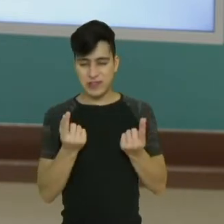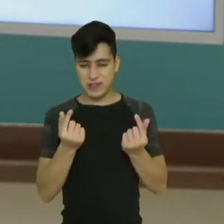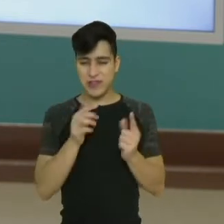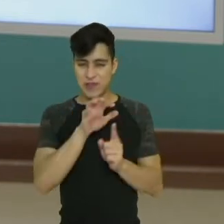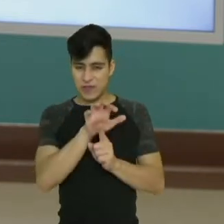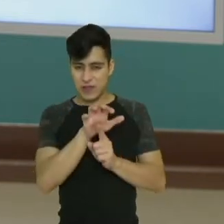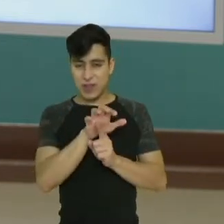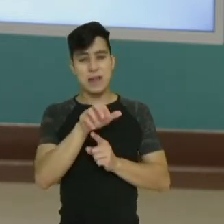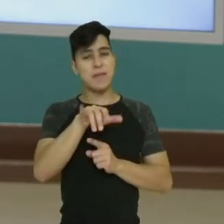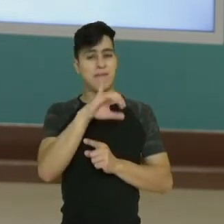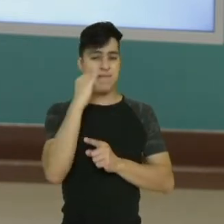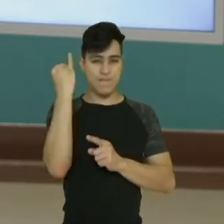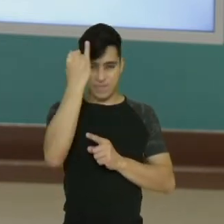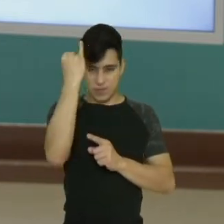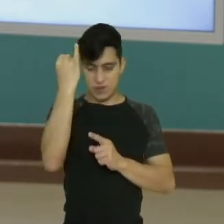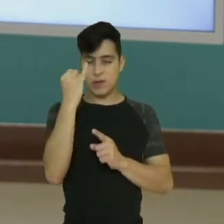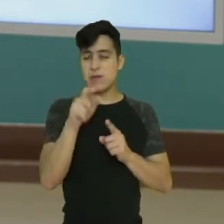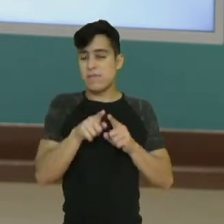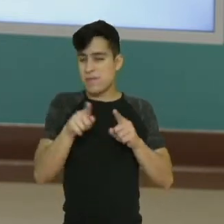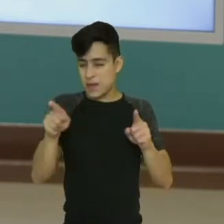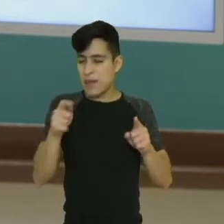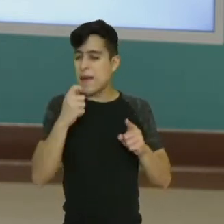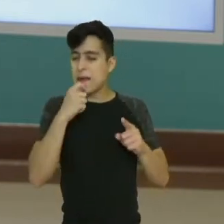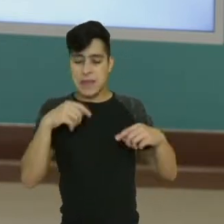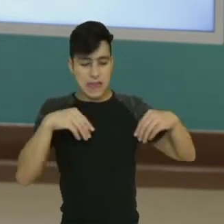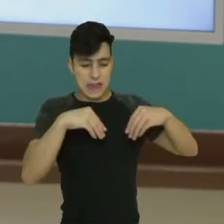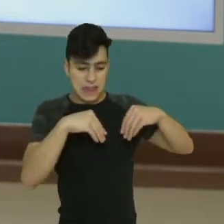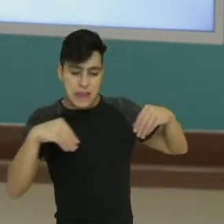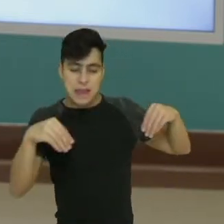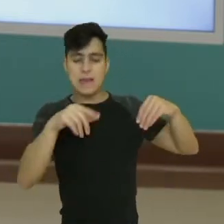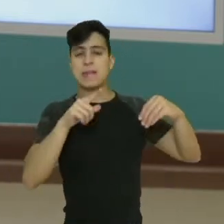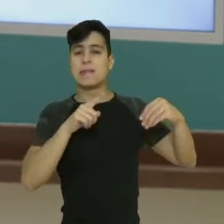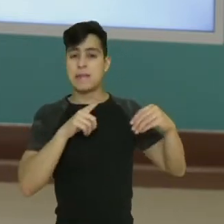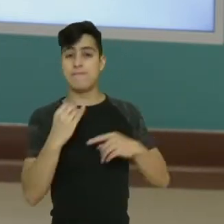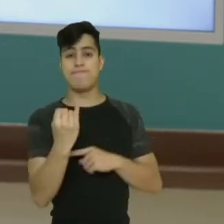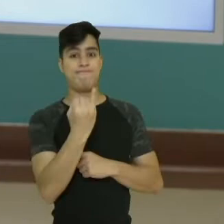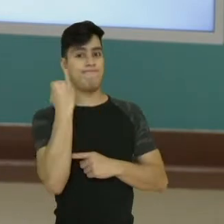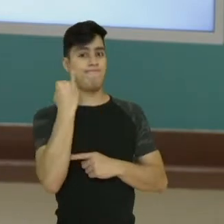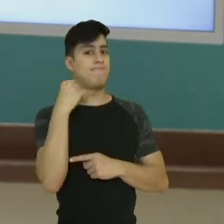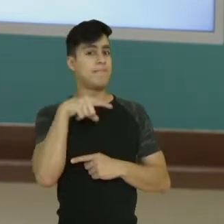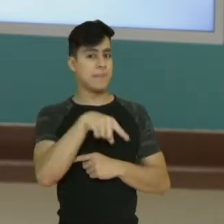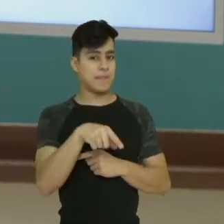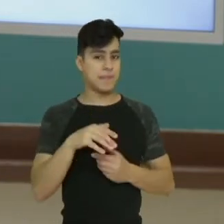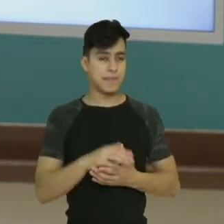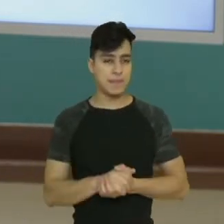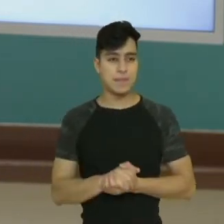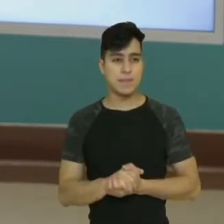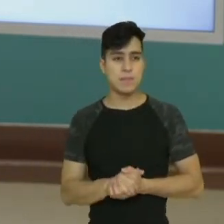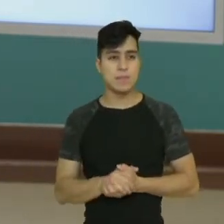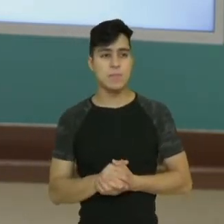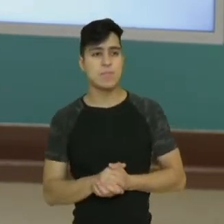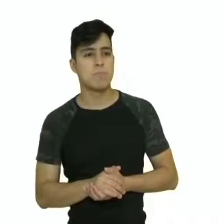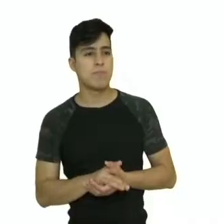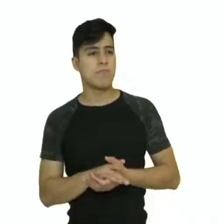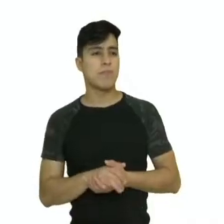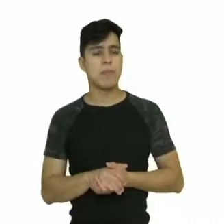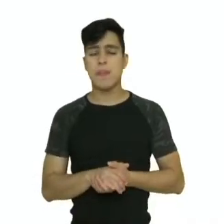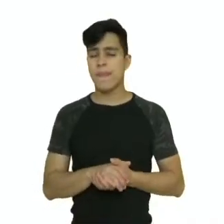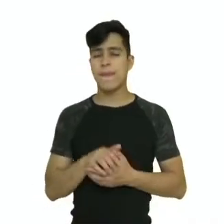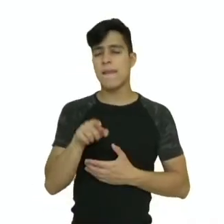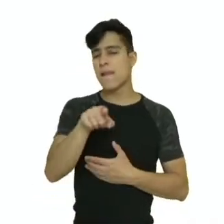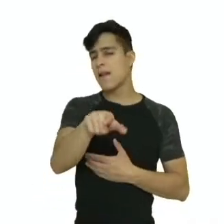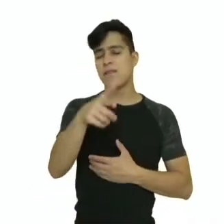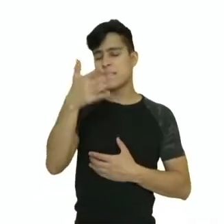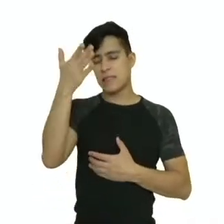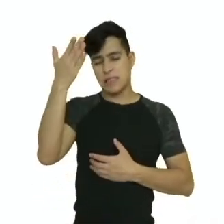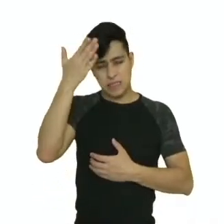mais importante. Mas mesmo assim, o território ainda tem a sua importância, tá bom? Vamos ver então? Vocês sabem